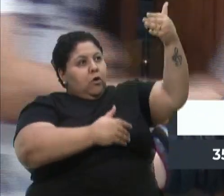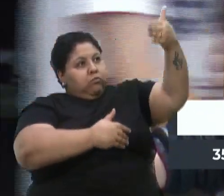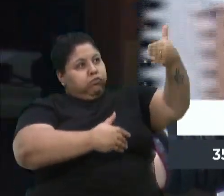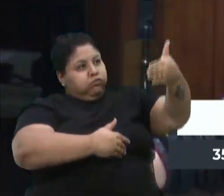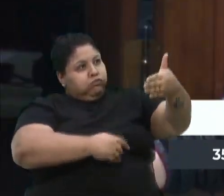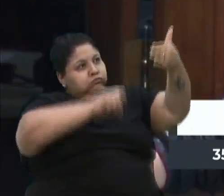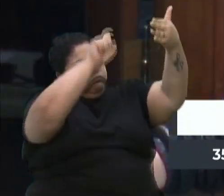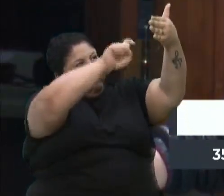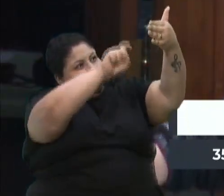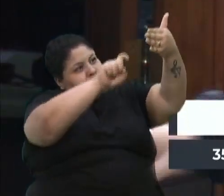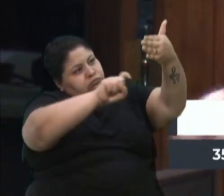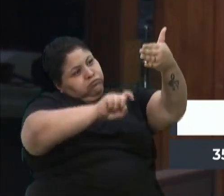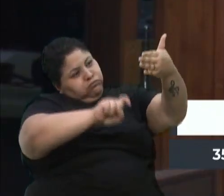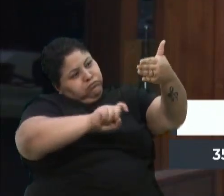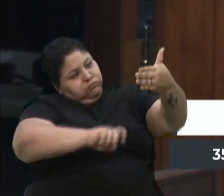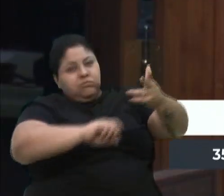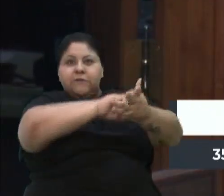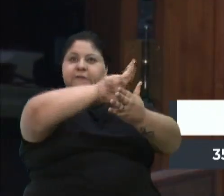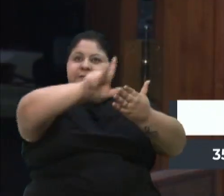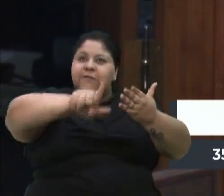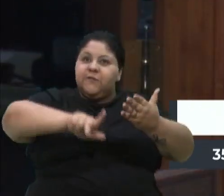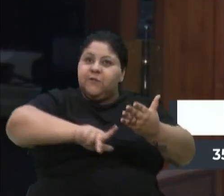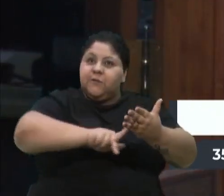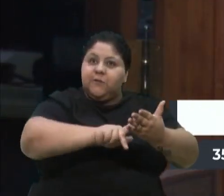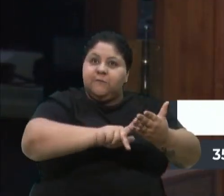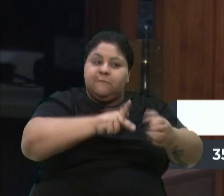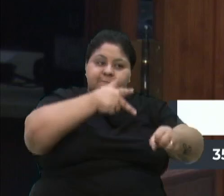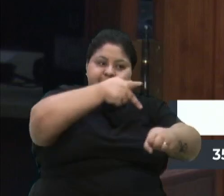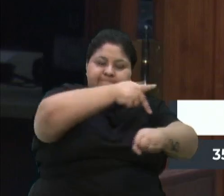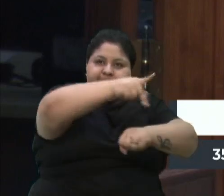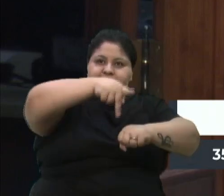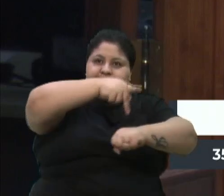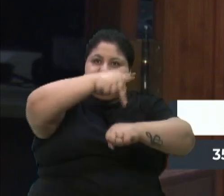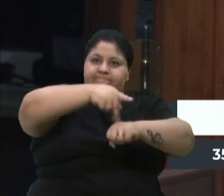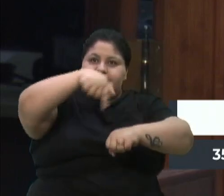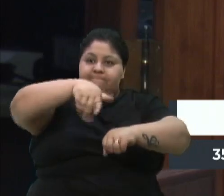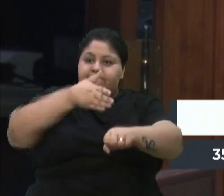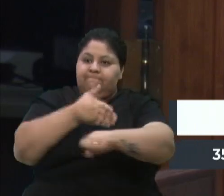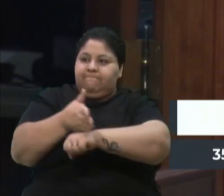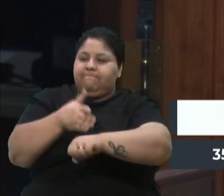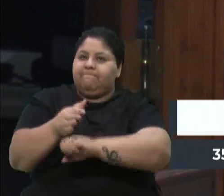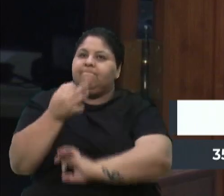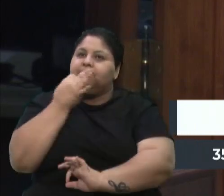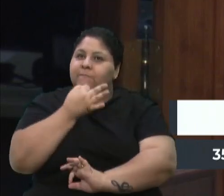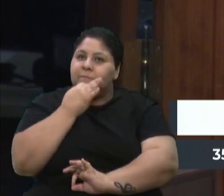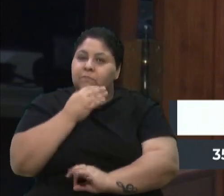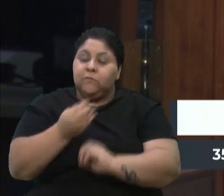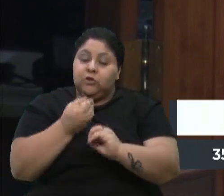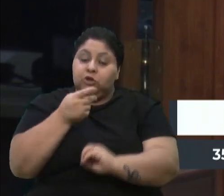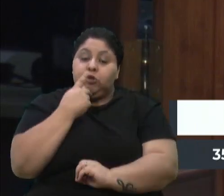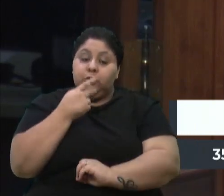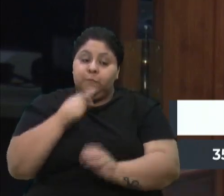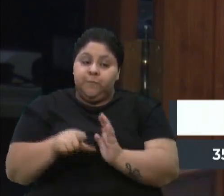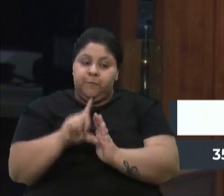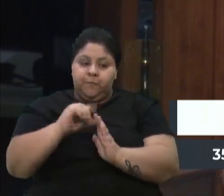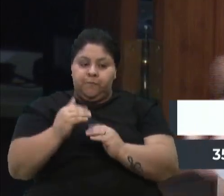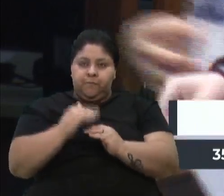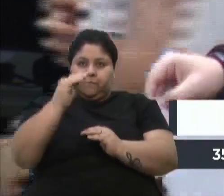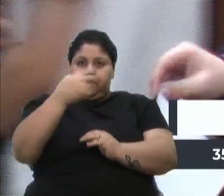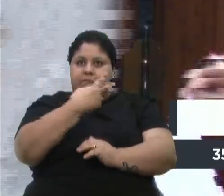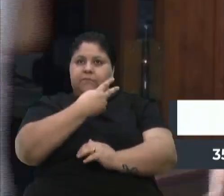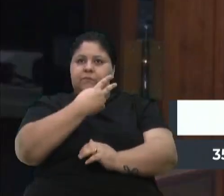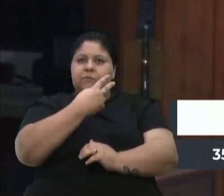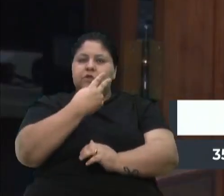de várias partes do país que estão participando aqui em Caxias do Sul. Como falei no início, mais de 2.000 metros quadrados